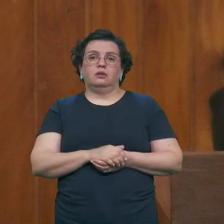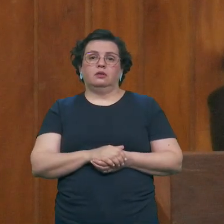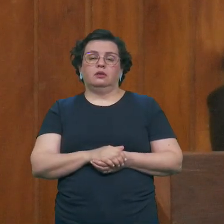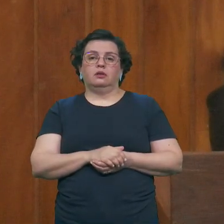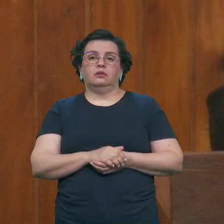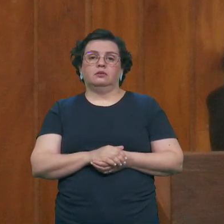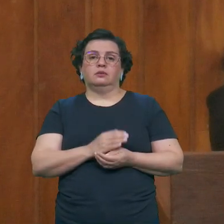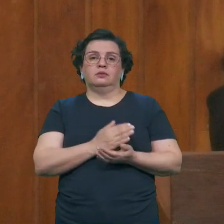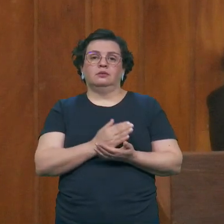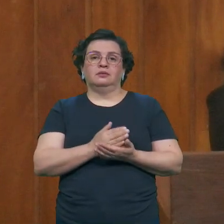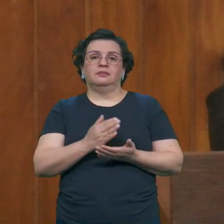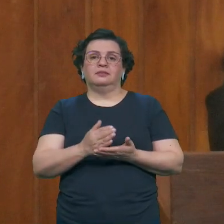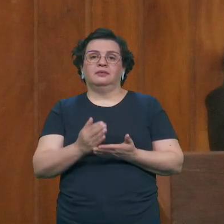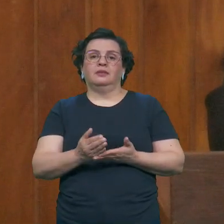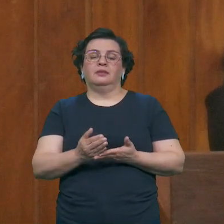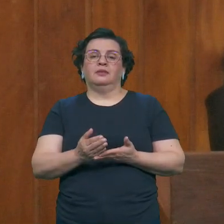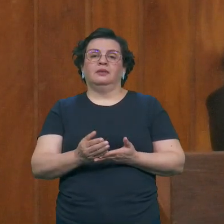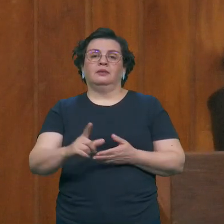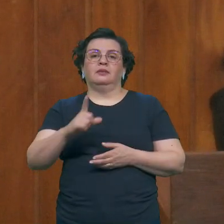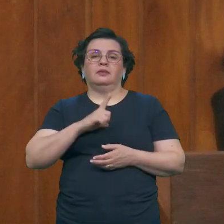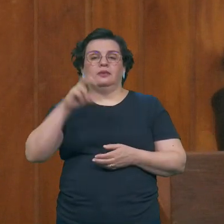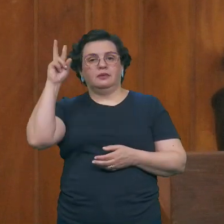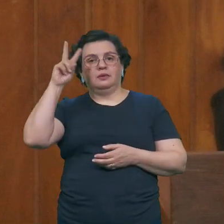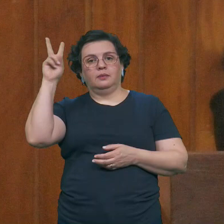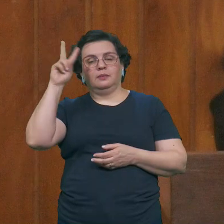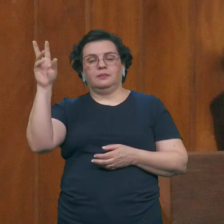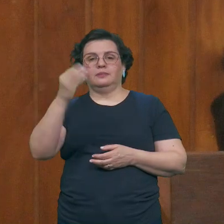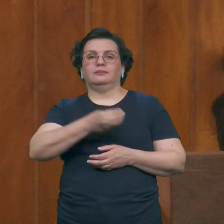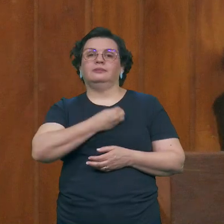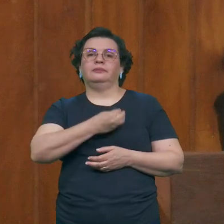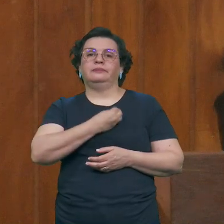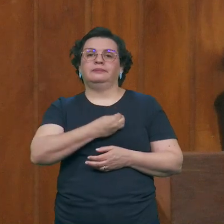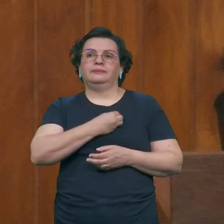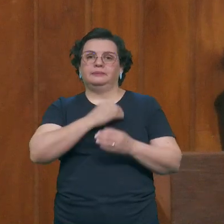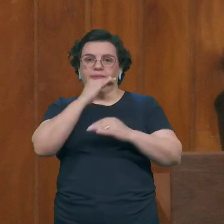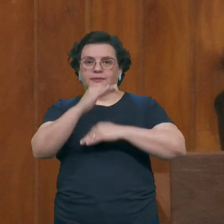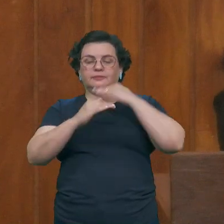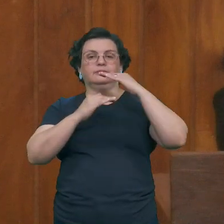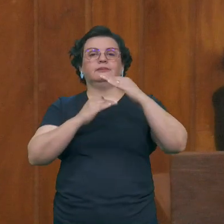cada uma tem uma história de vida, de superação,